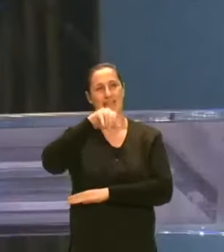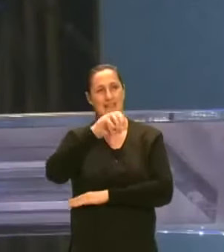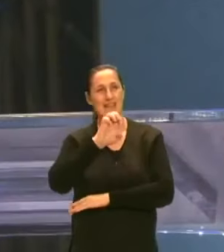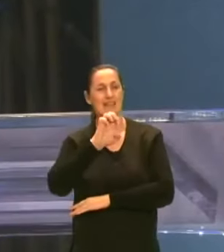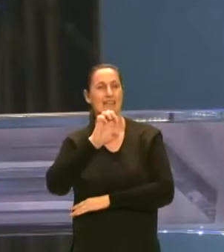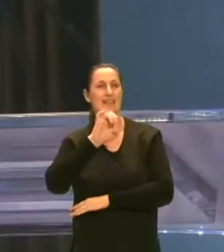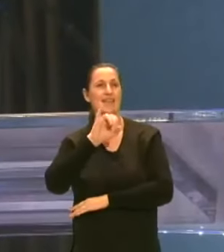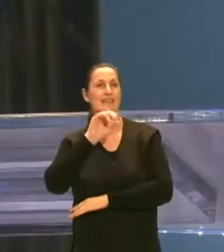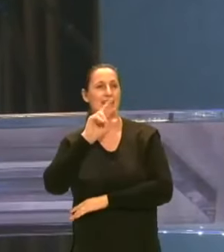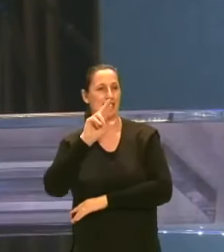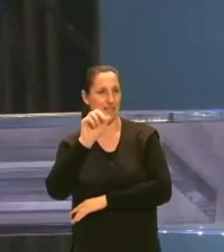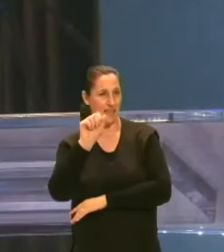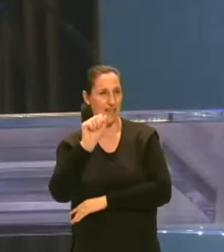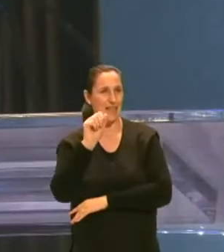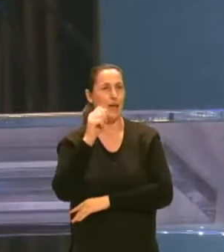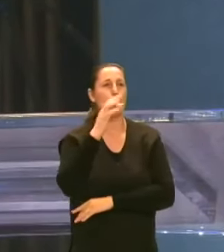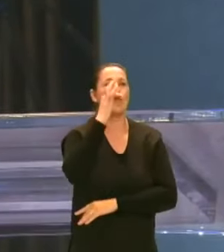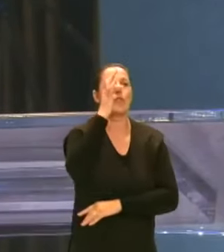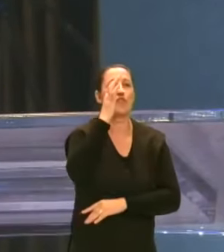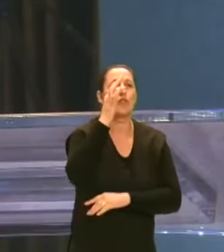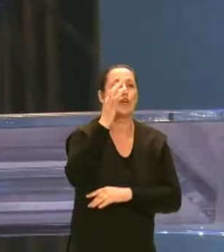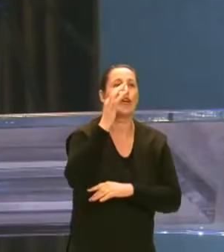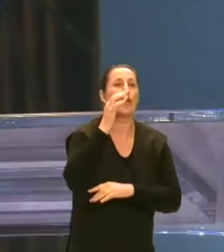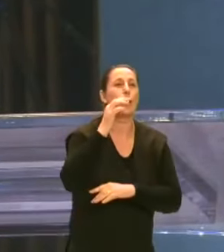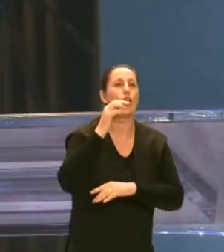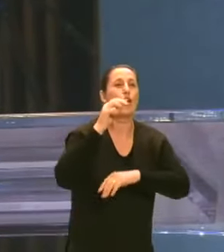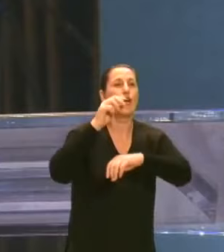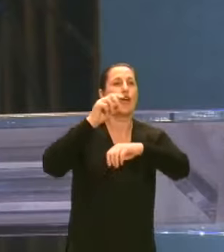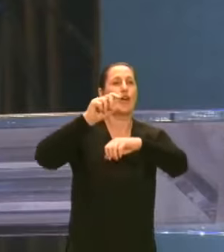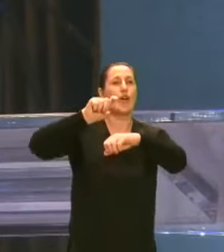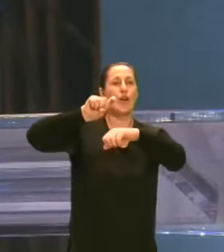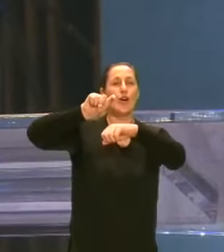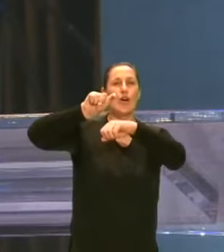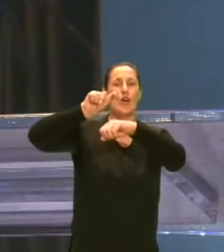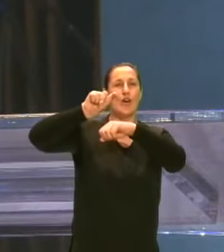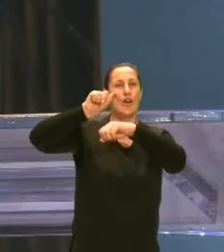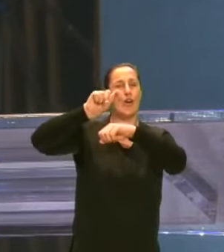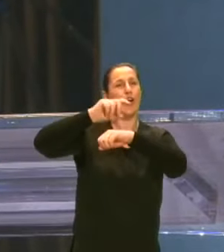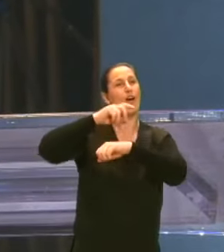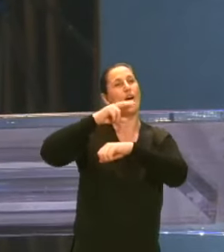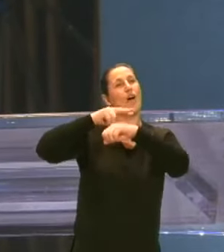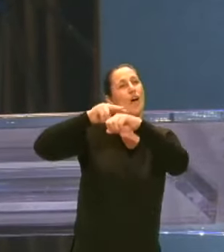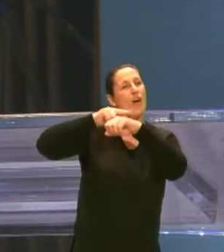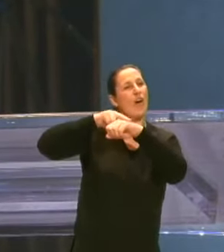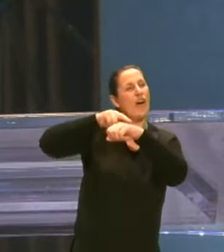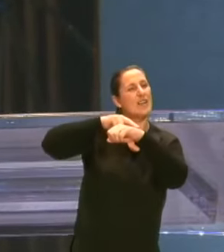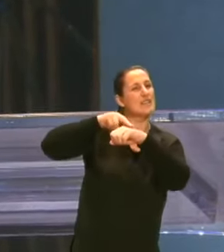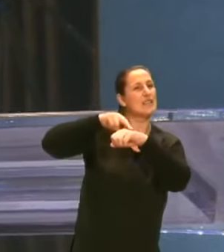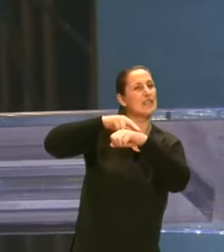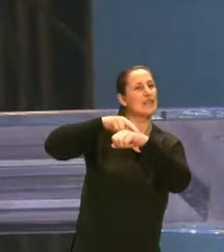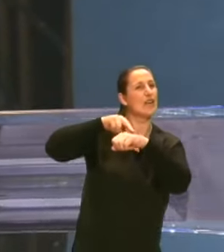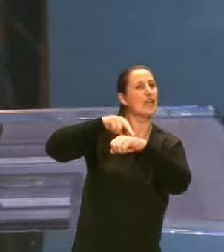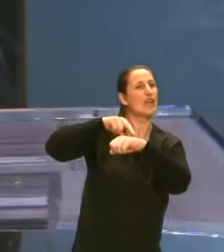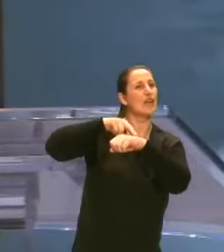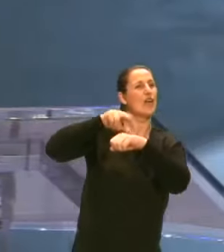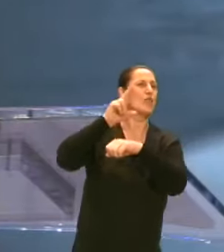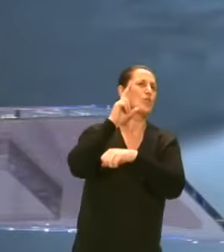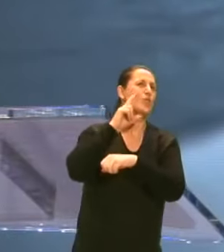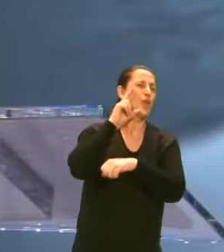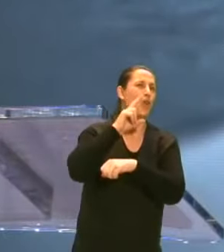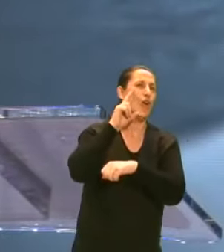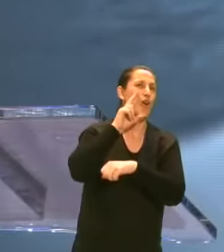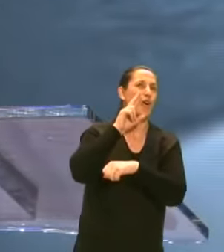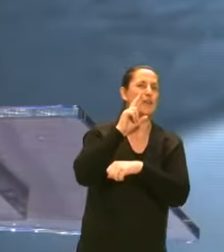linda. E aí posta cerejeiras, nessa época ela floresce. Ela é cor-de-rosa, ela é